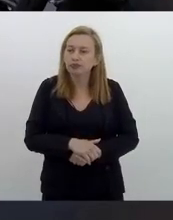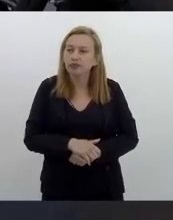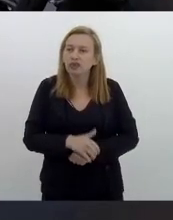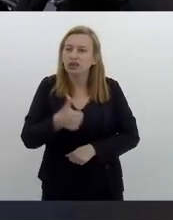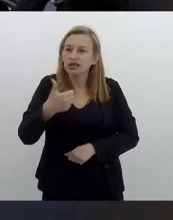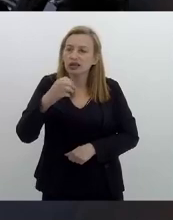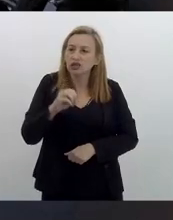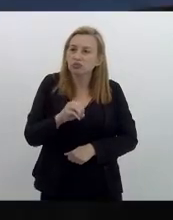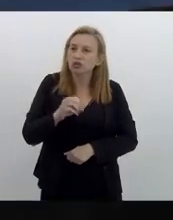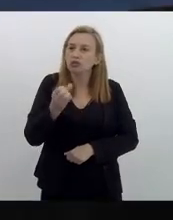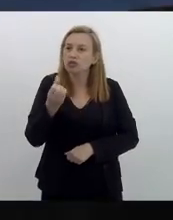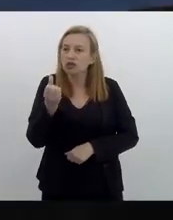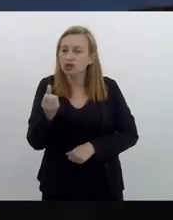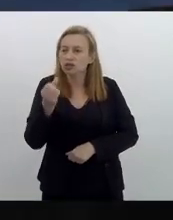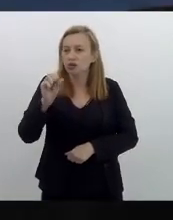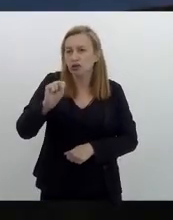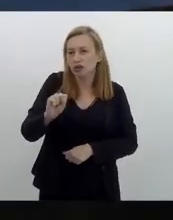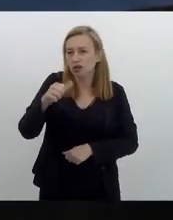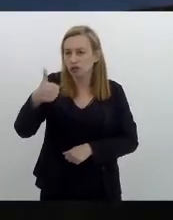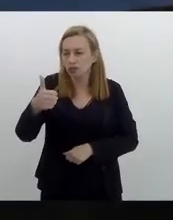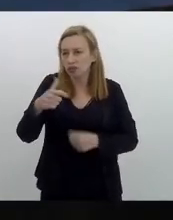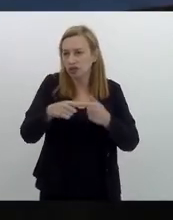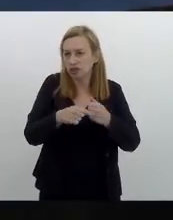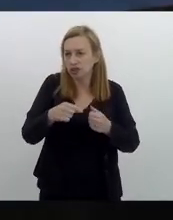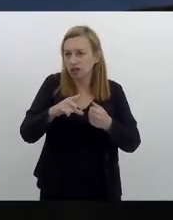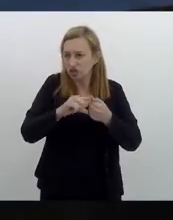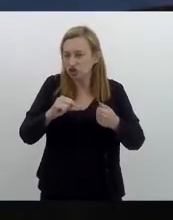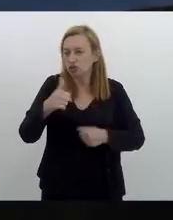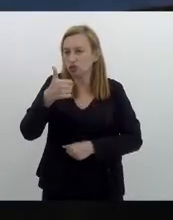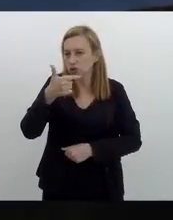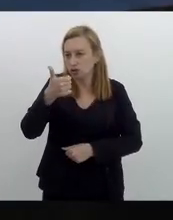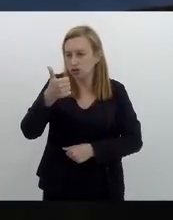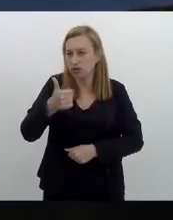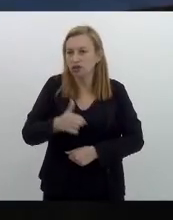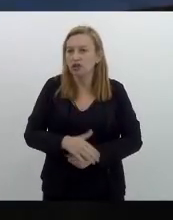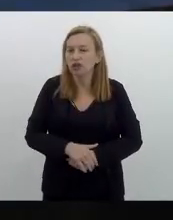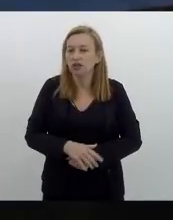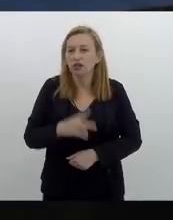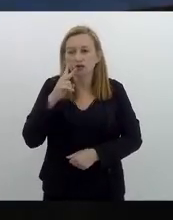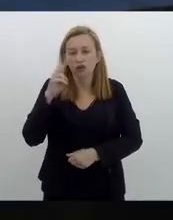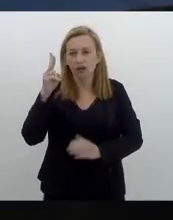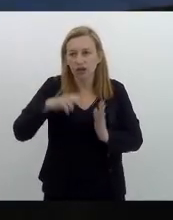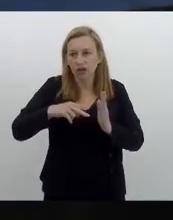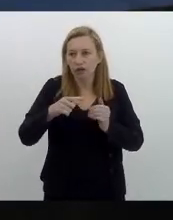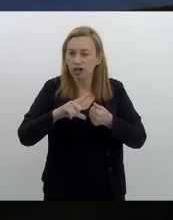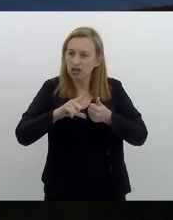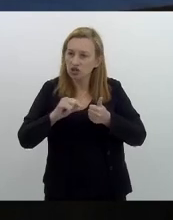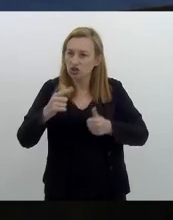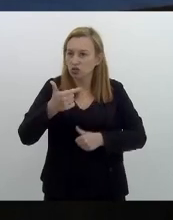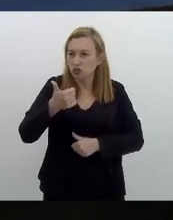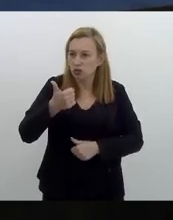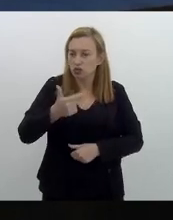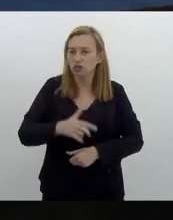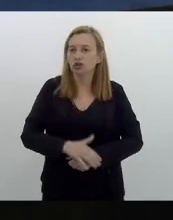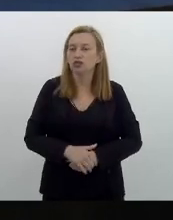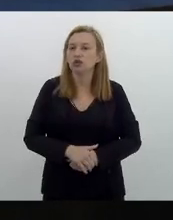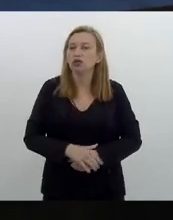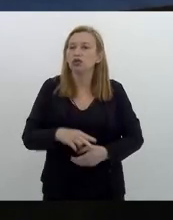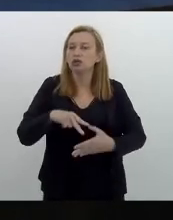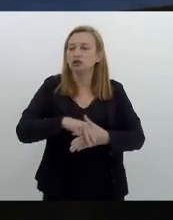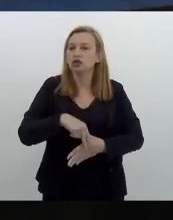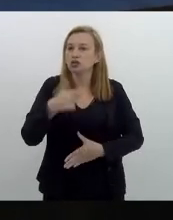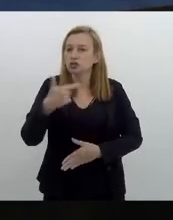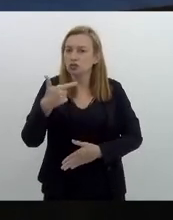.681 Artigo 12 Vou ler o artigo 12 O disposto No inciso